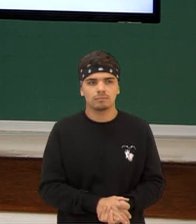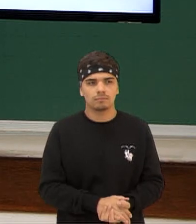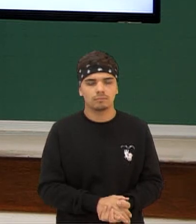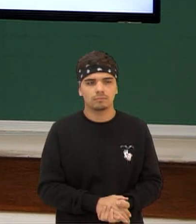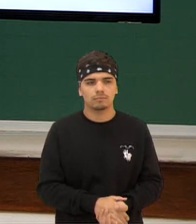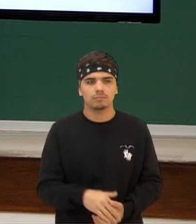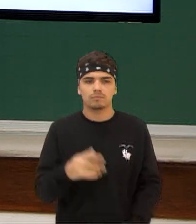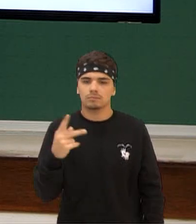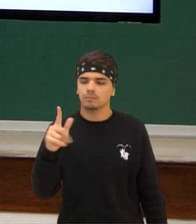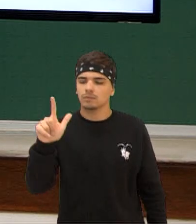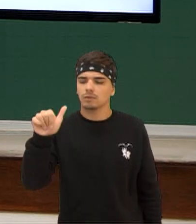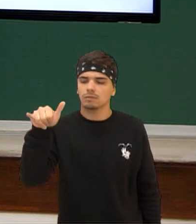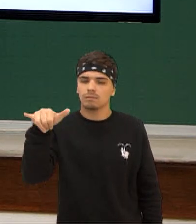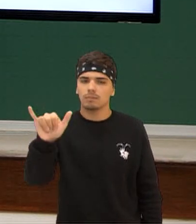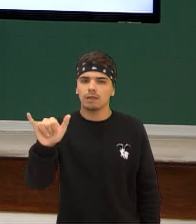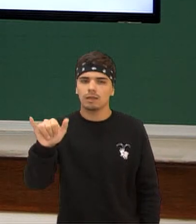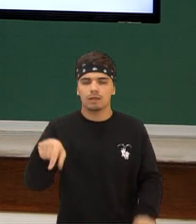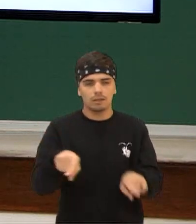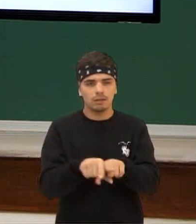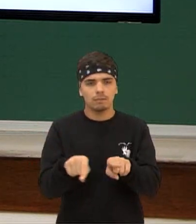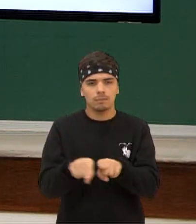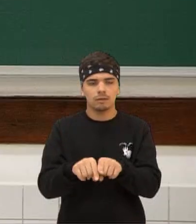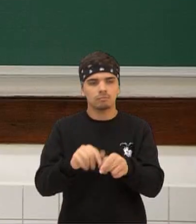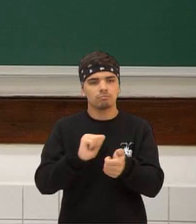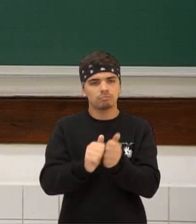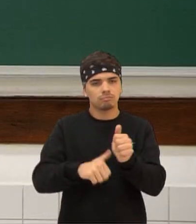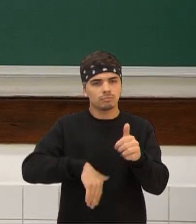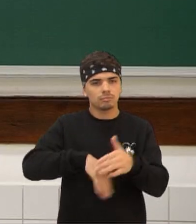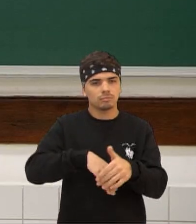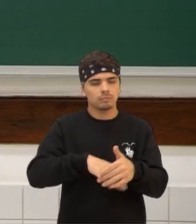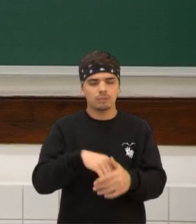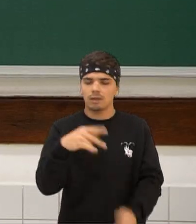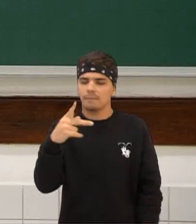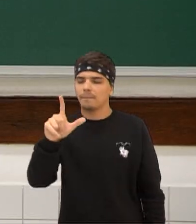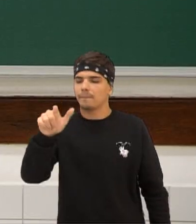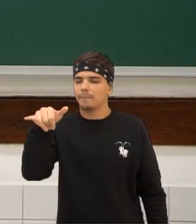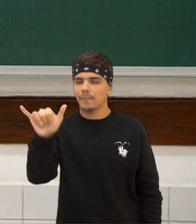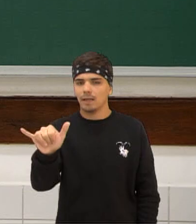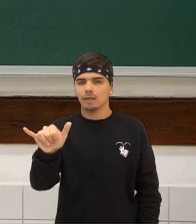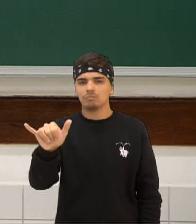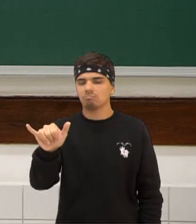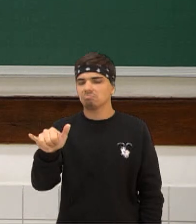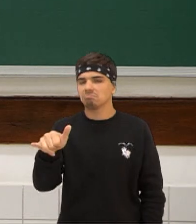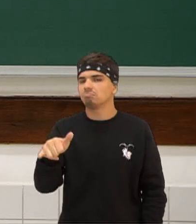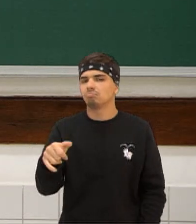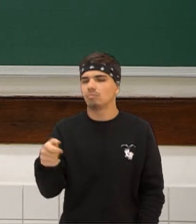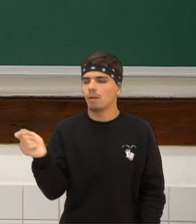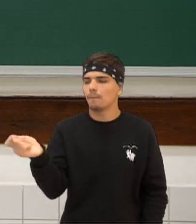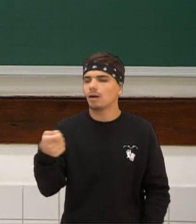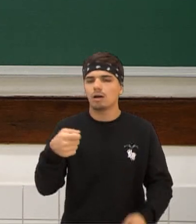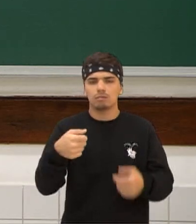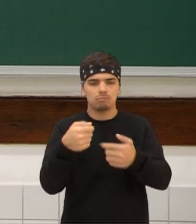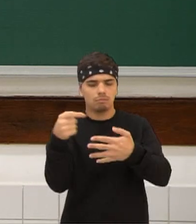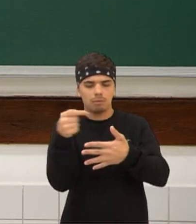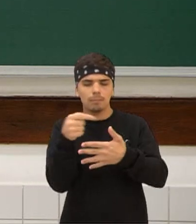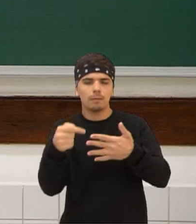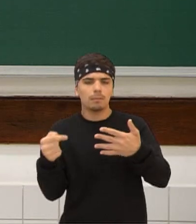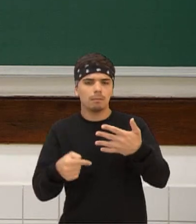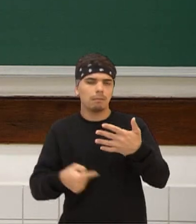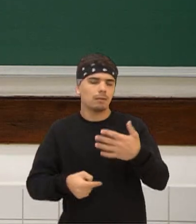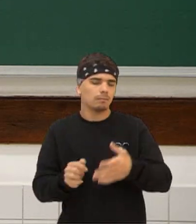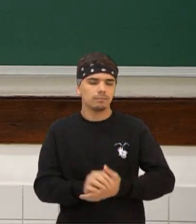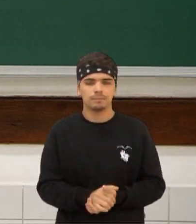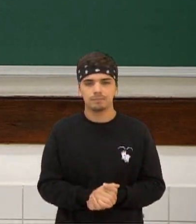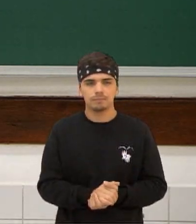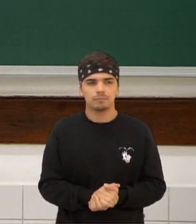eu usei o Play e o futebol então ai Play Tennis I play futebol I play soccer Play